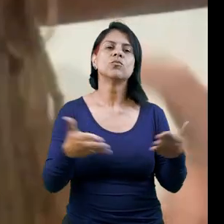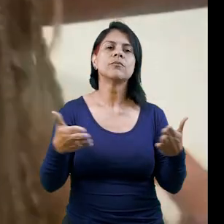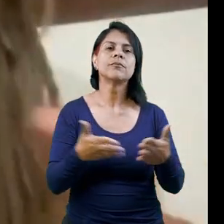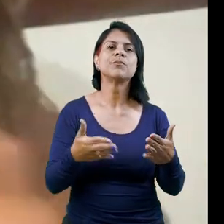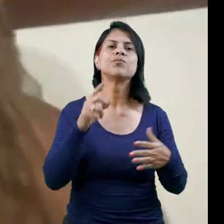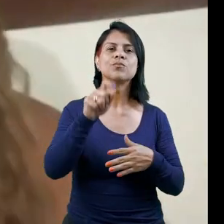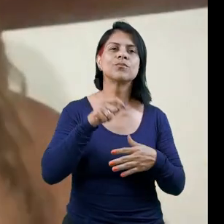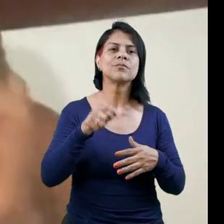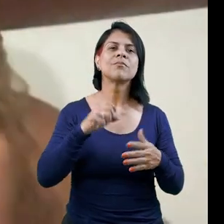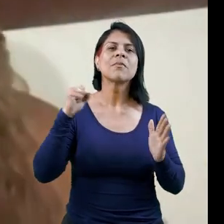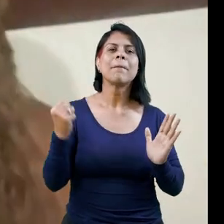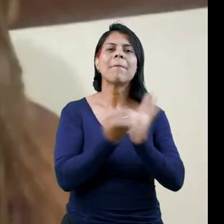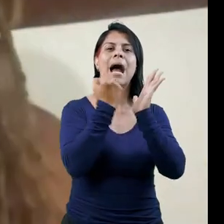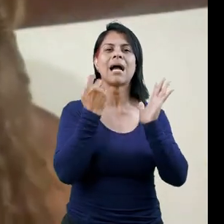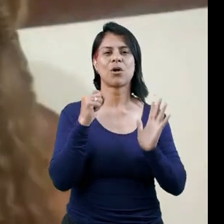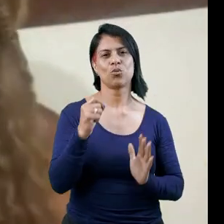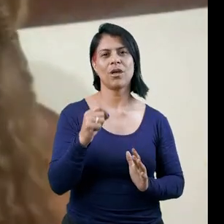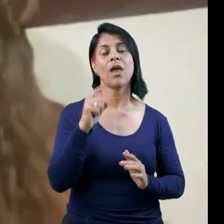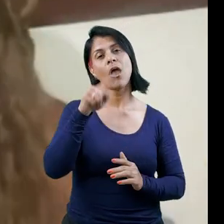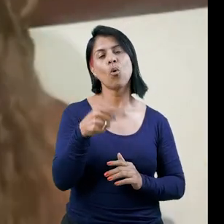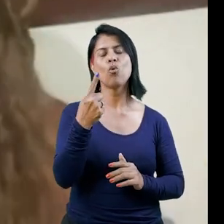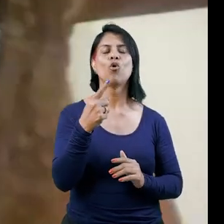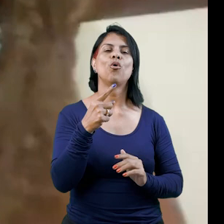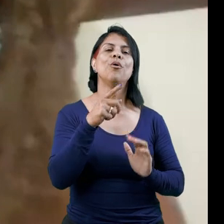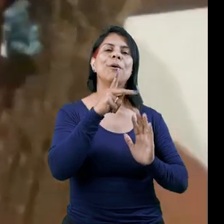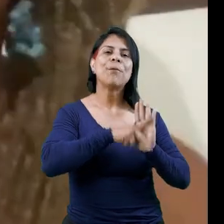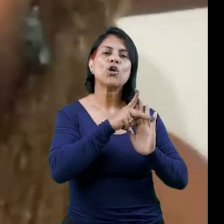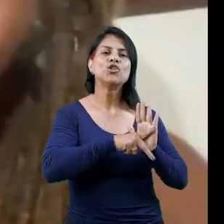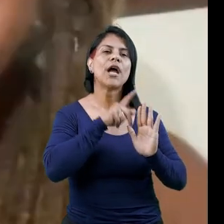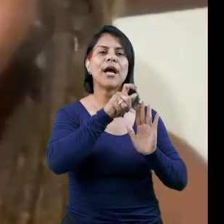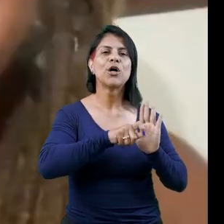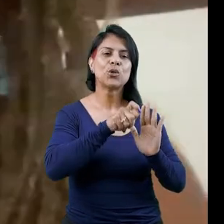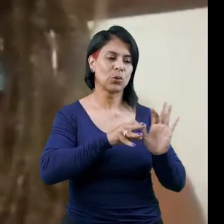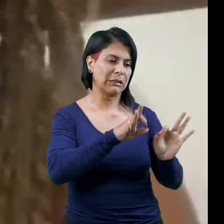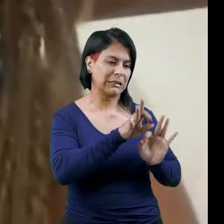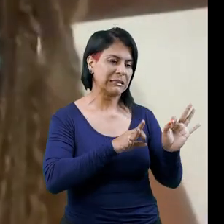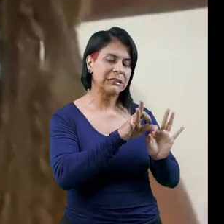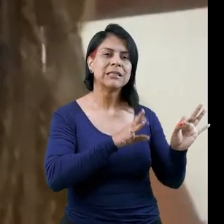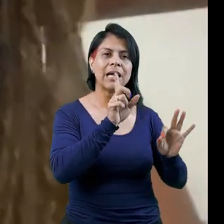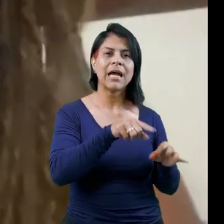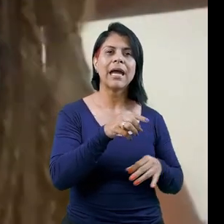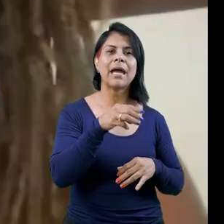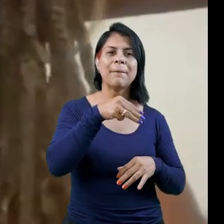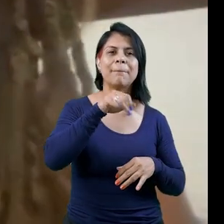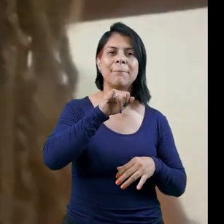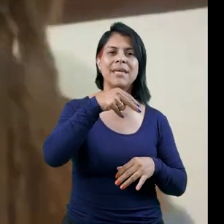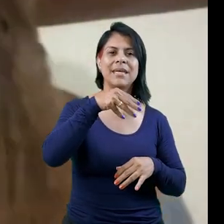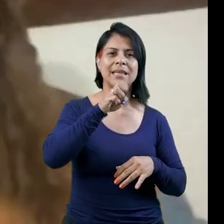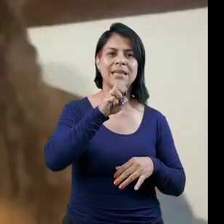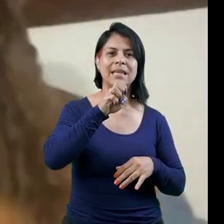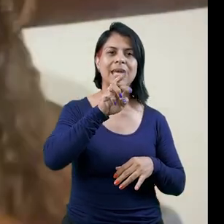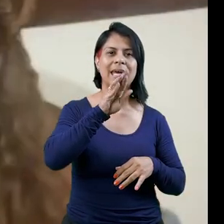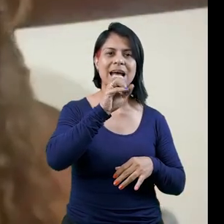são alvo de um plano, de um projeto de mineração, de extração,